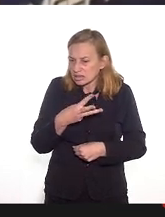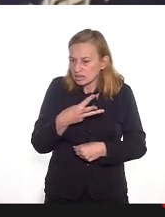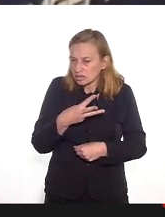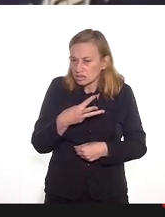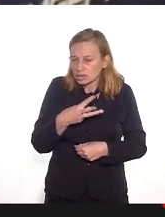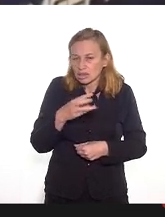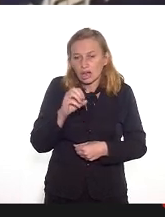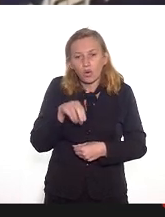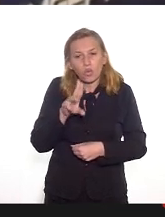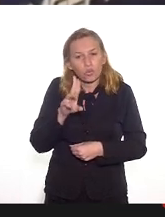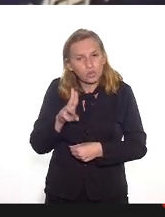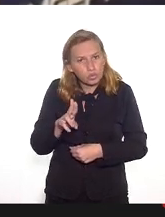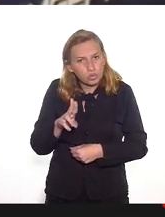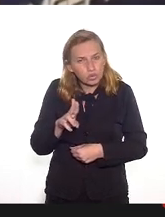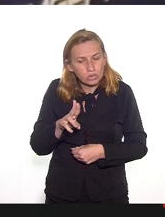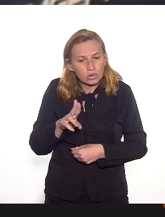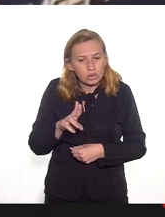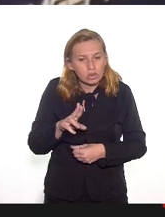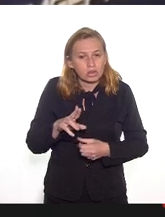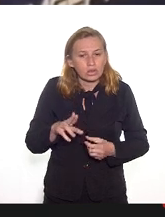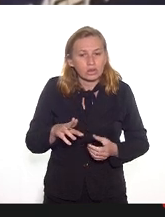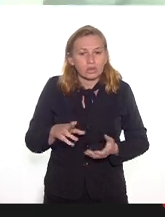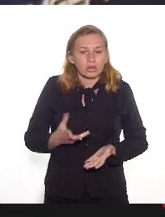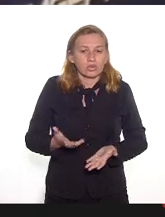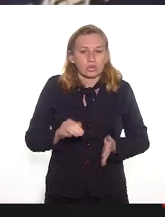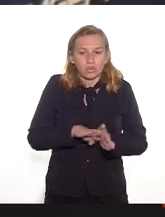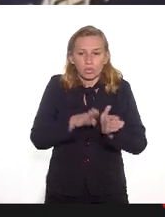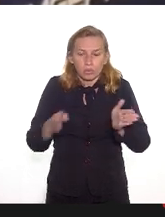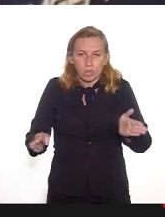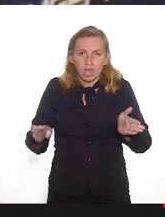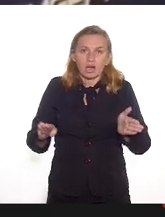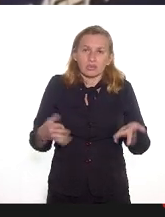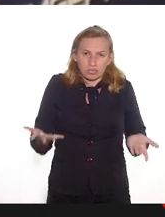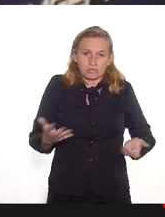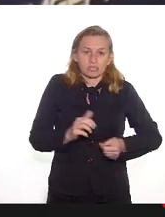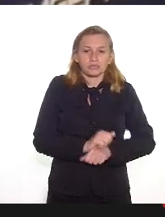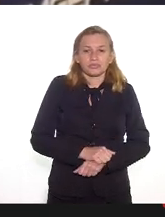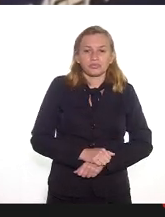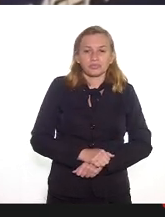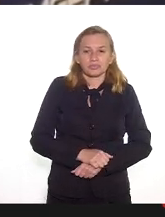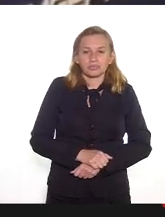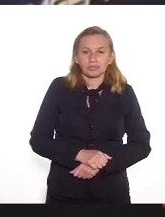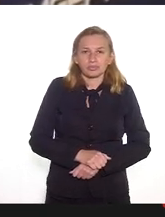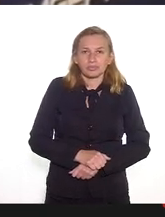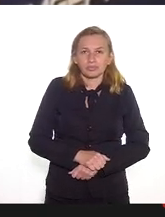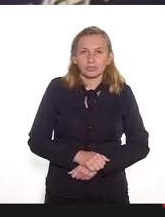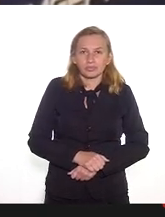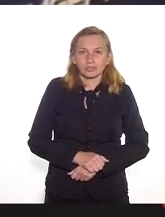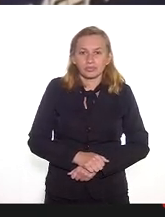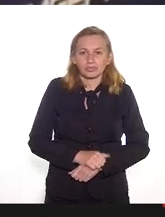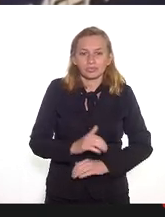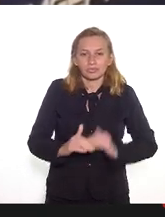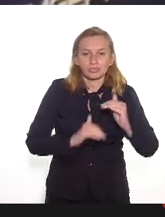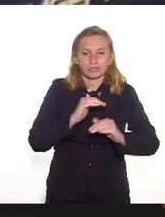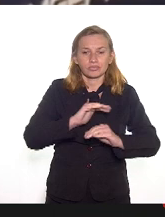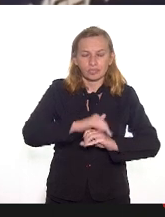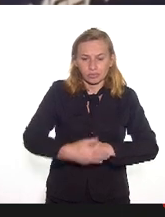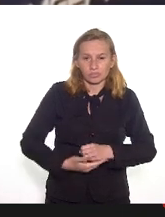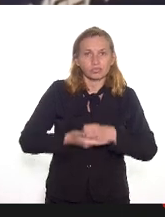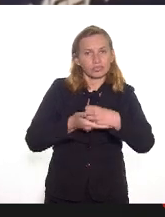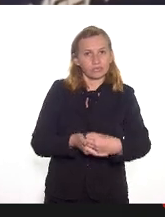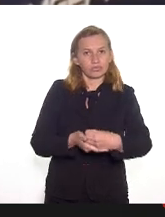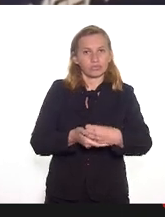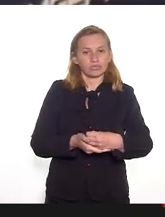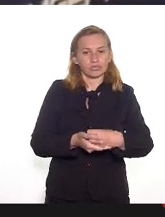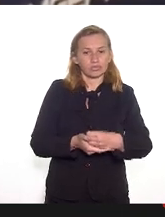da ONU, sobre o mar, no 14, aliás, sobre o mar, né? É desenvolvimento sustentável.